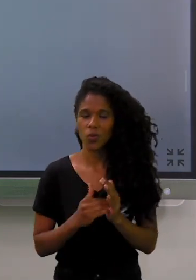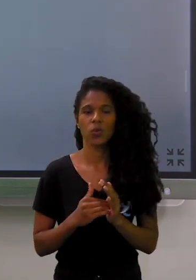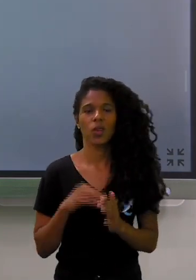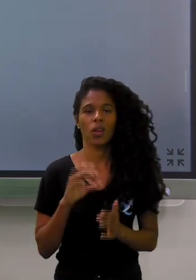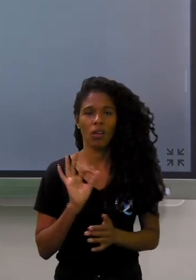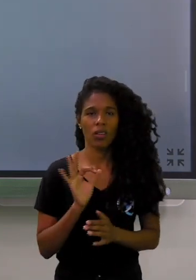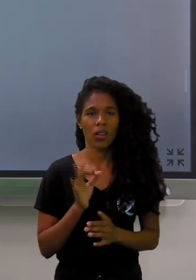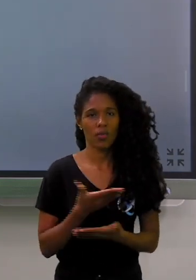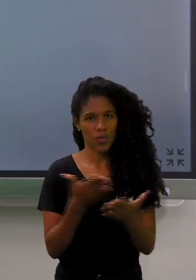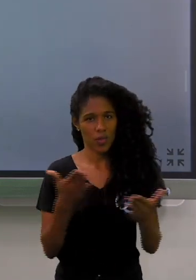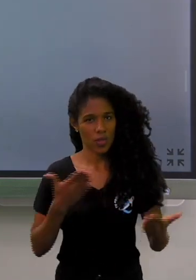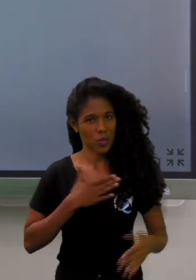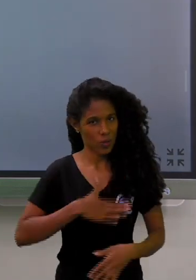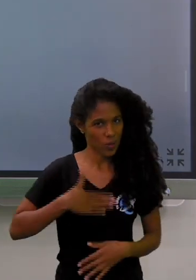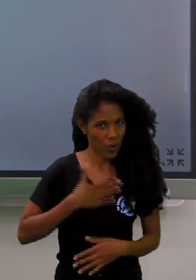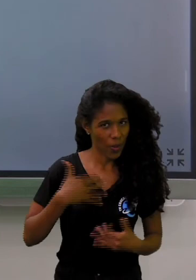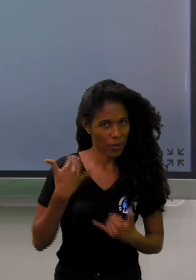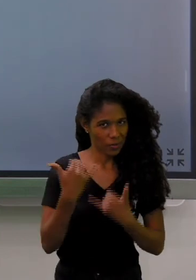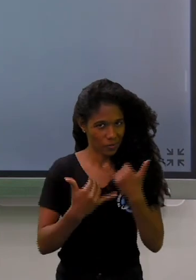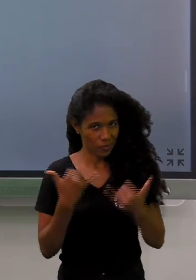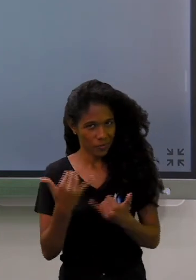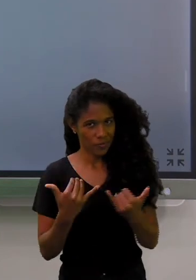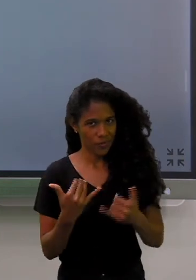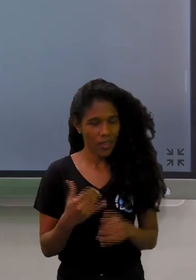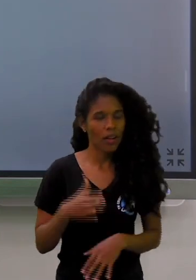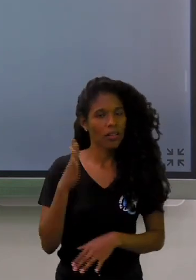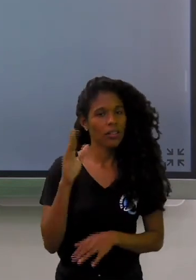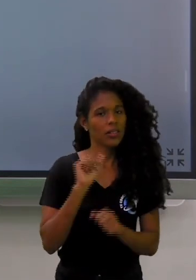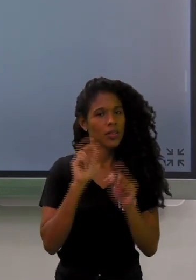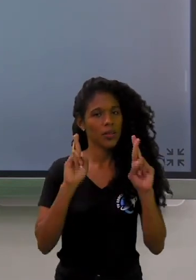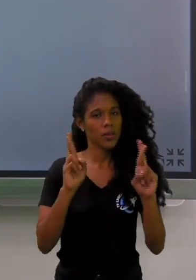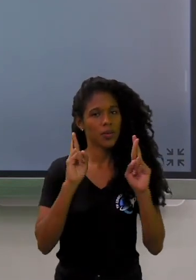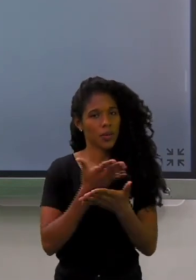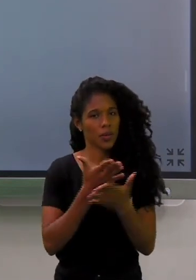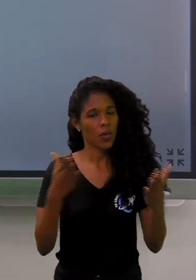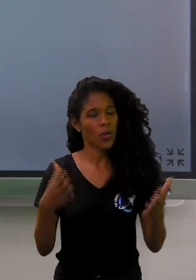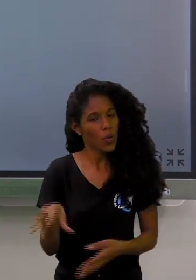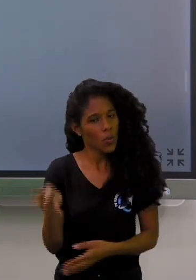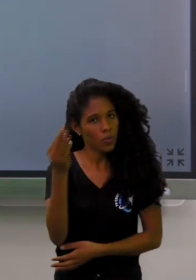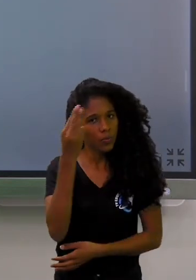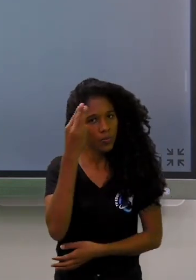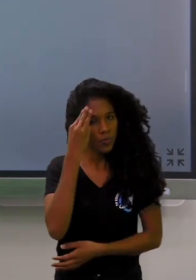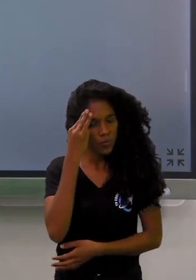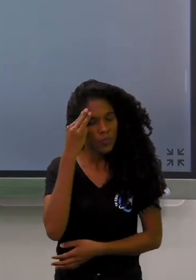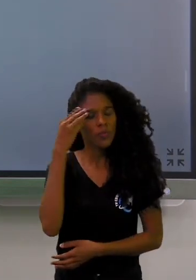joguinho de hoje, pessoal? Eu espero que ele tenha ajudado aí a memorizar. Vocês podem